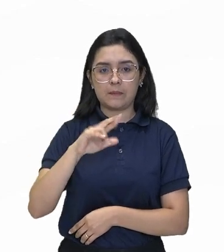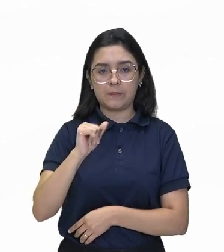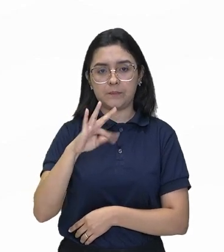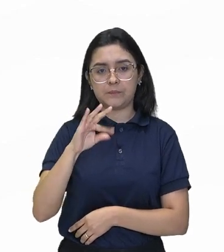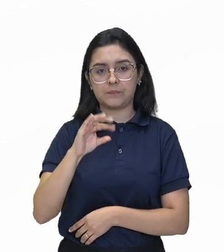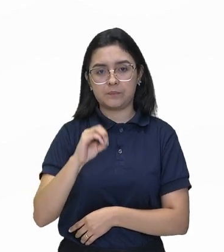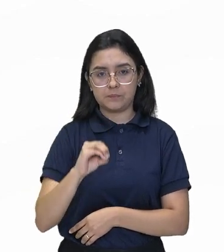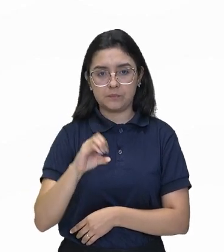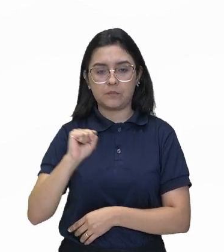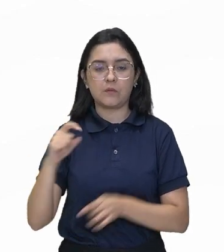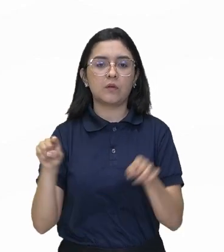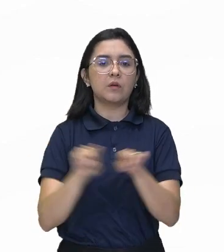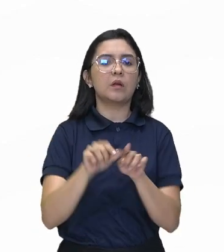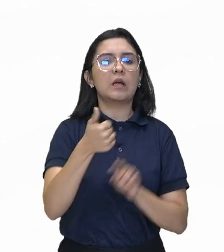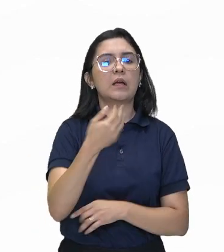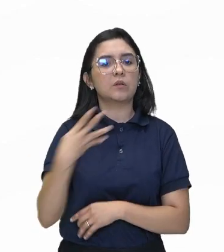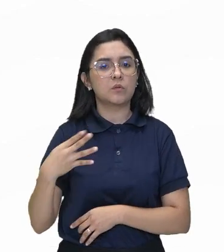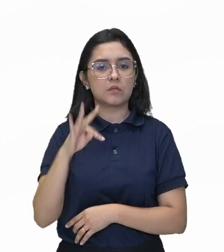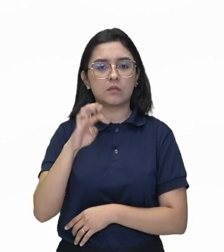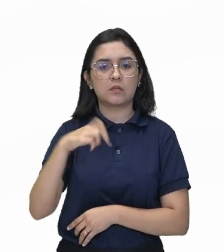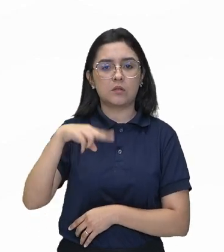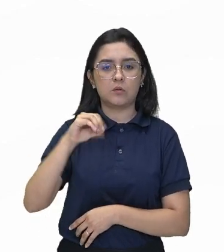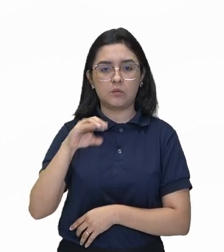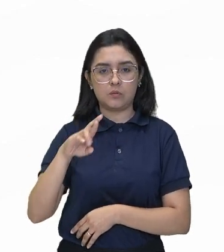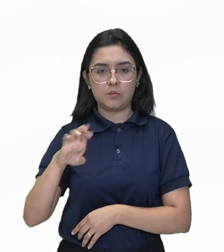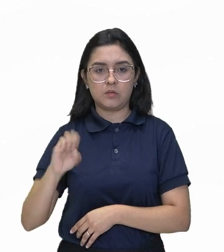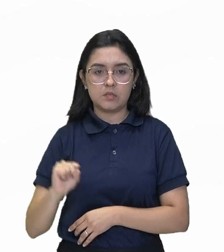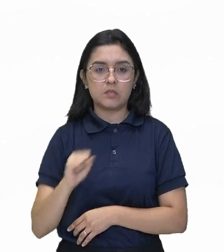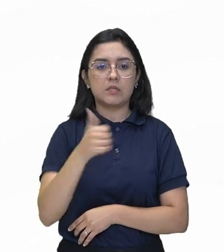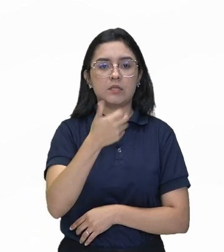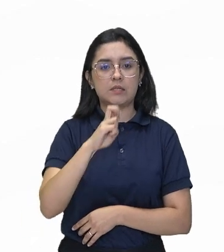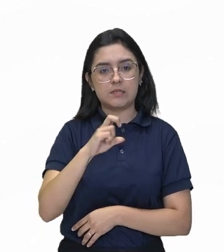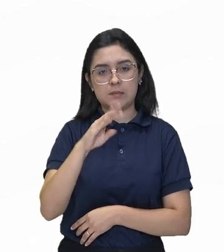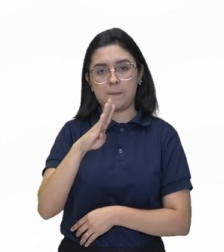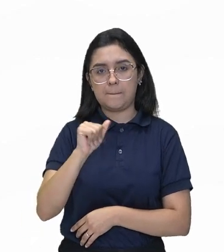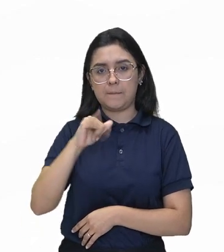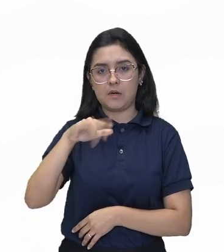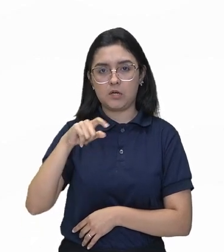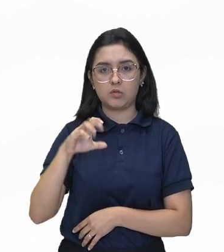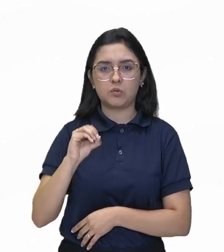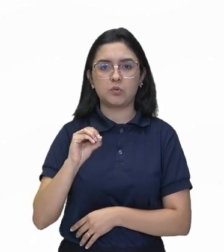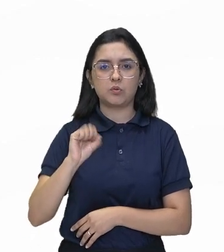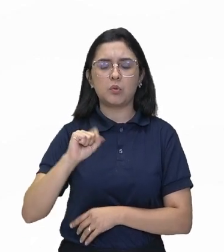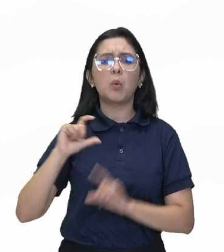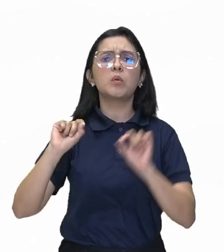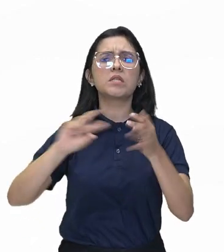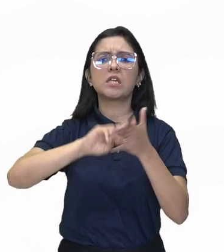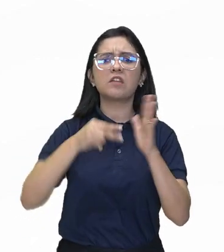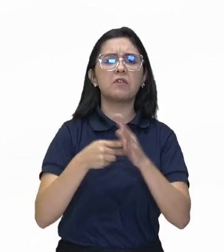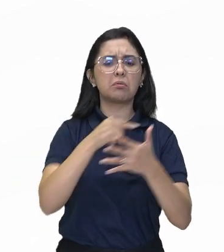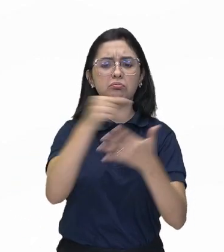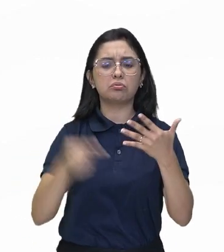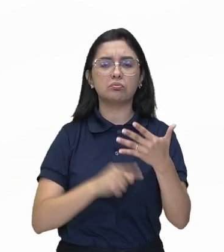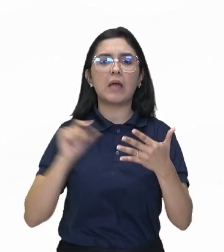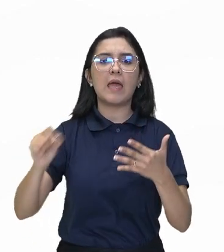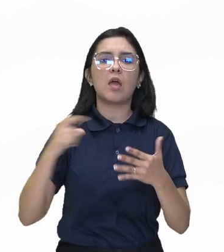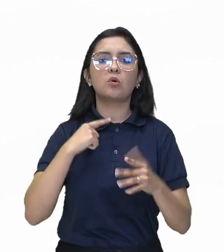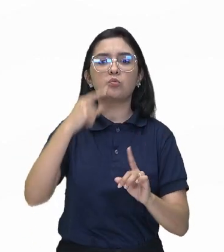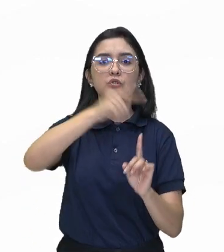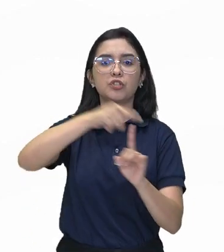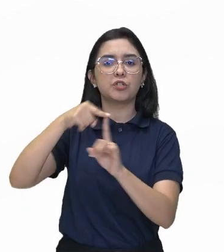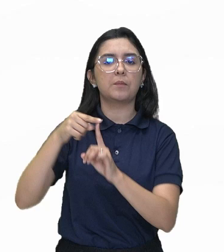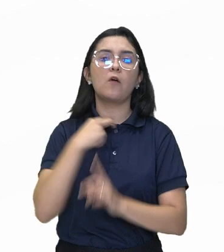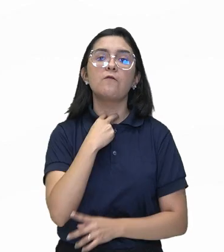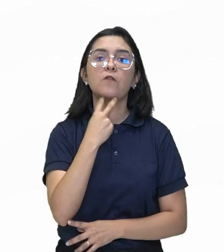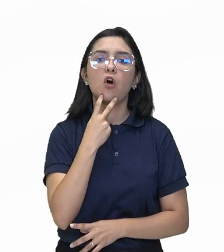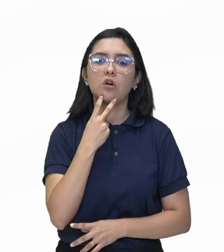15 baixos. O que é isso? É a classificação do timbre da voz das pessoas, tá?